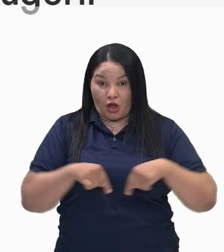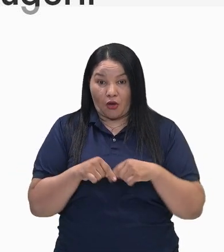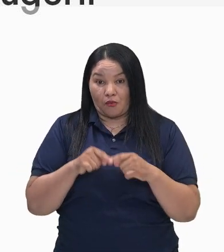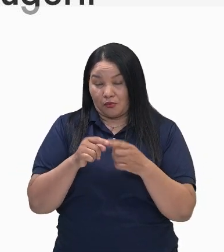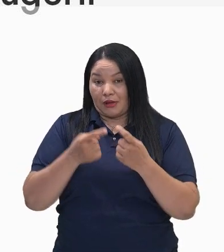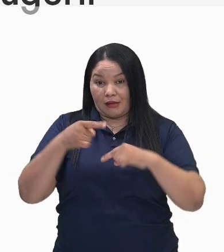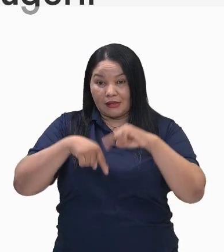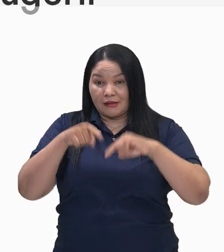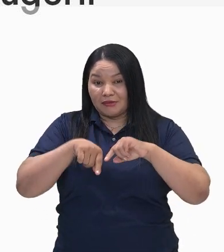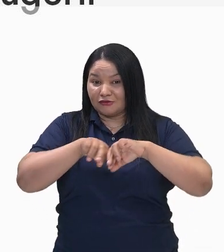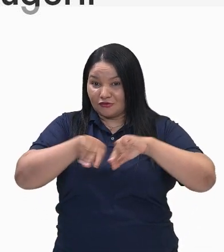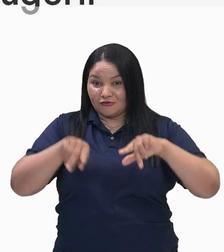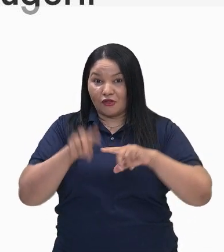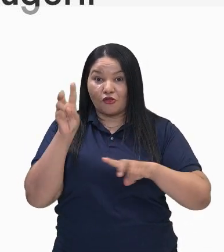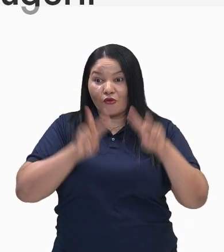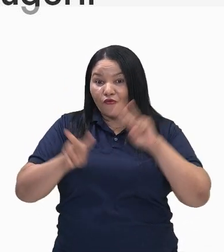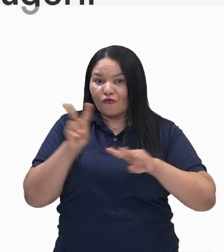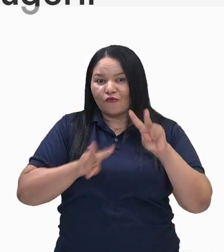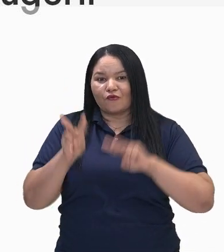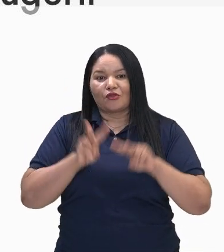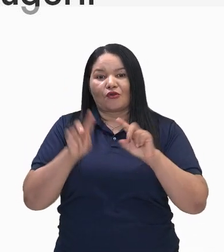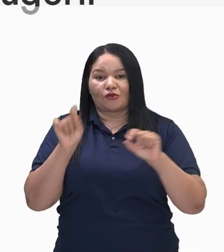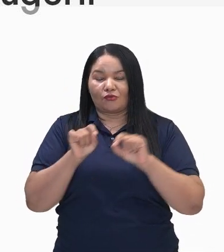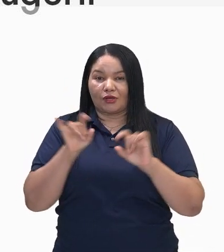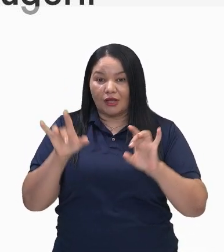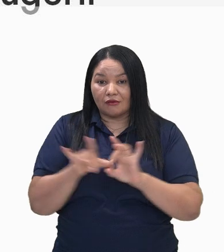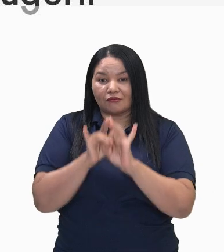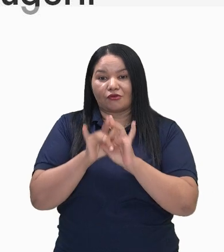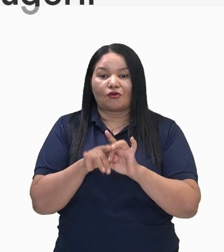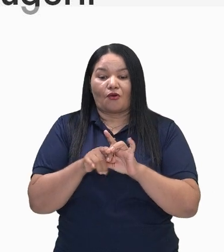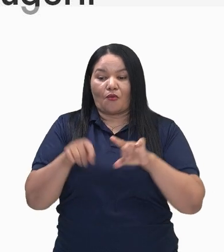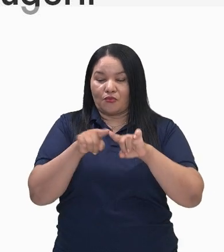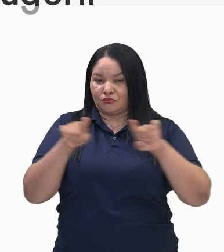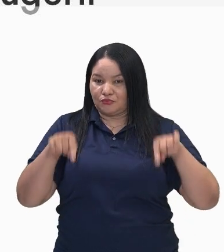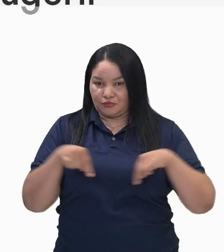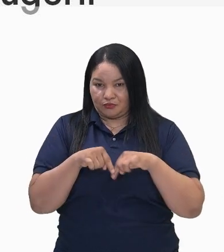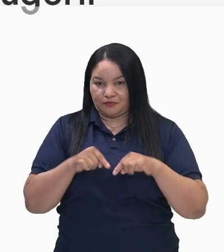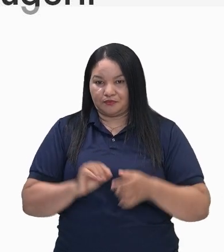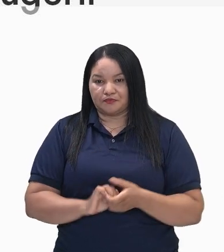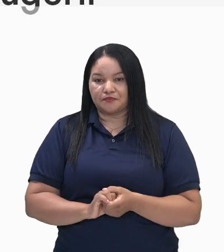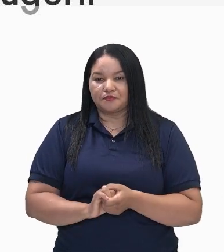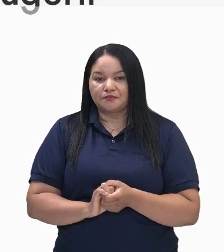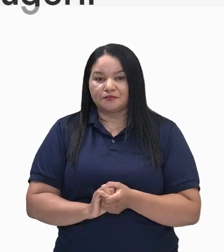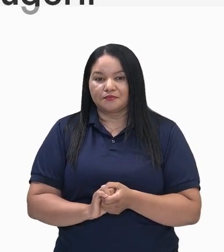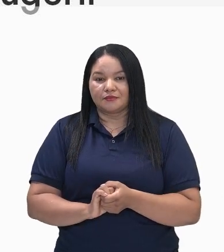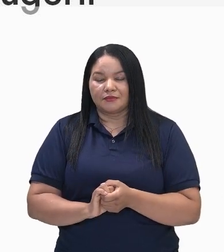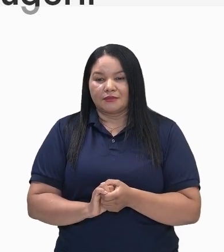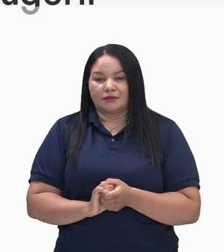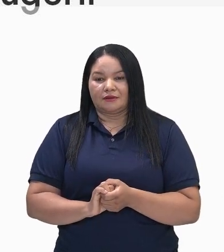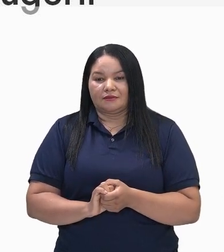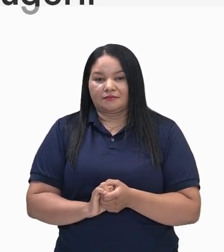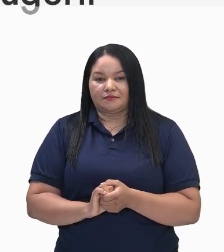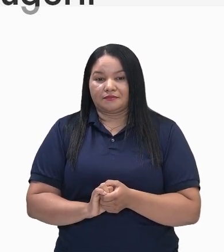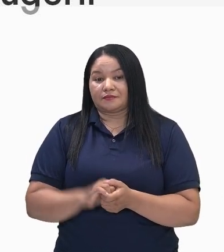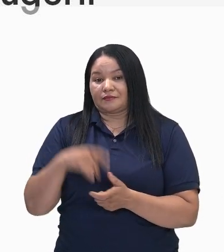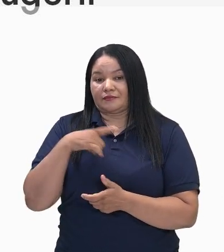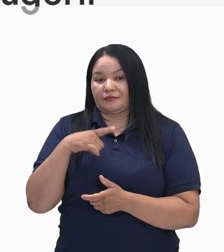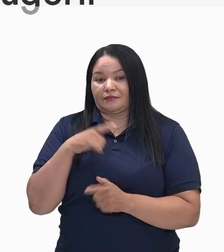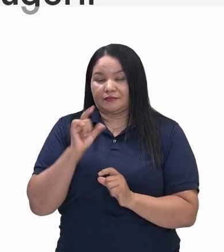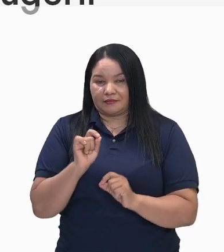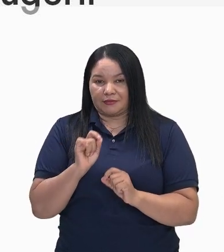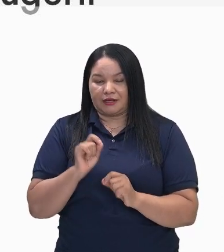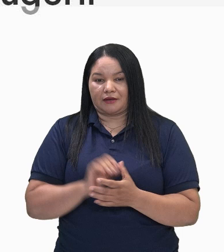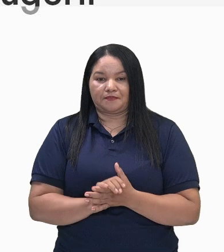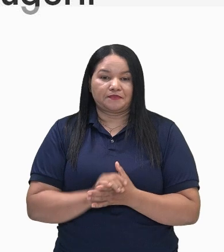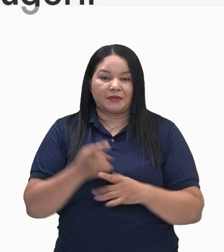de elementos visuais que compõem o espaço, né? Ele compõe o conjunto